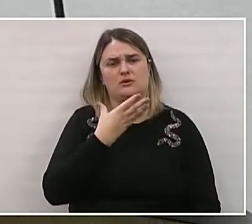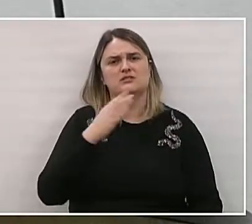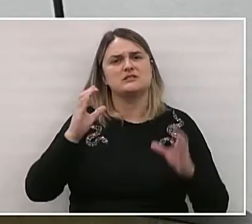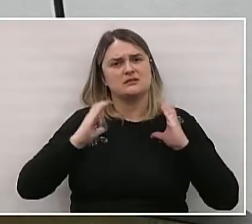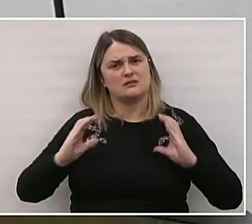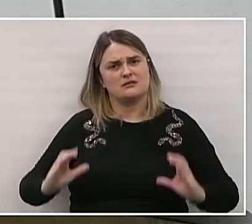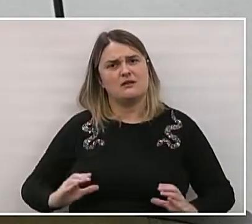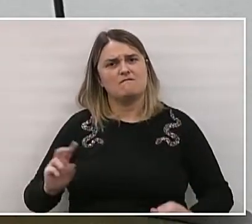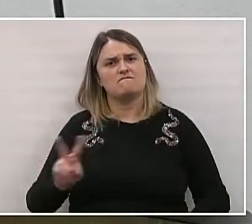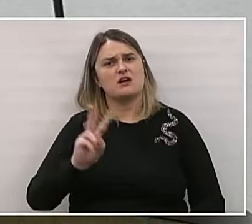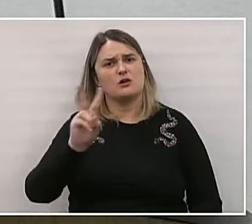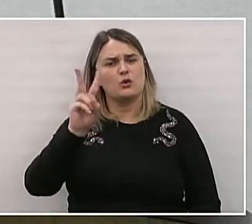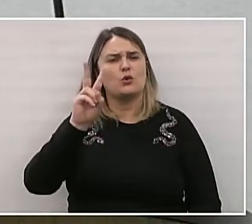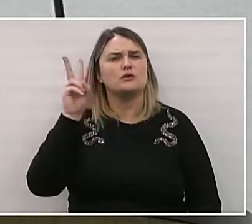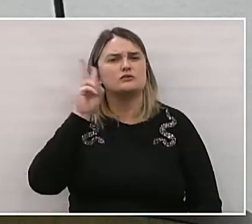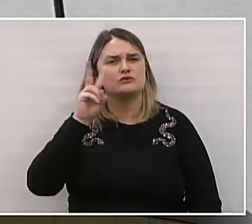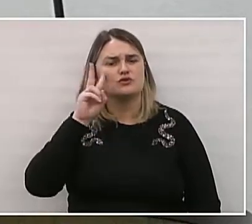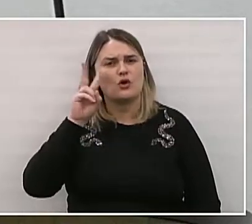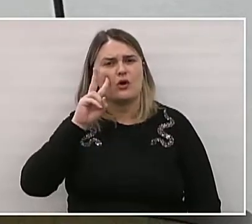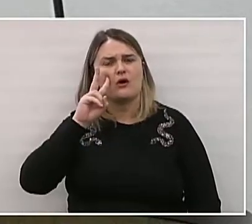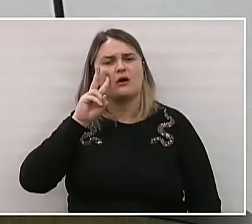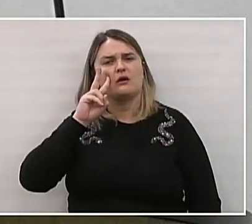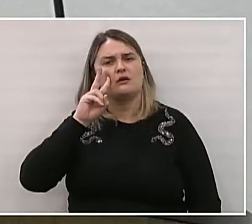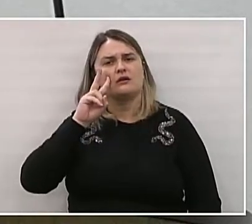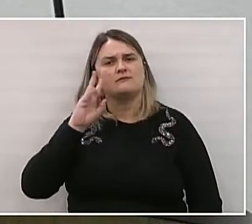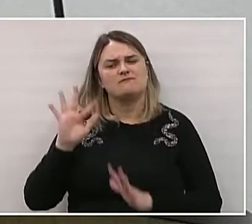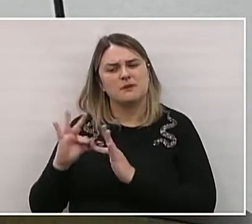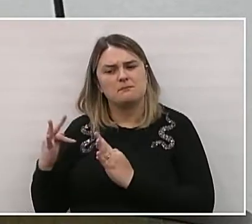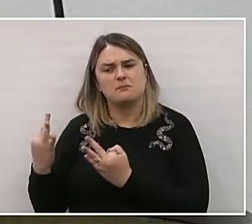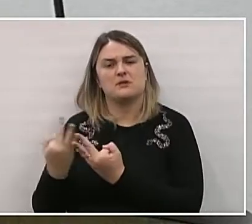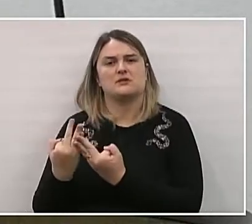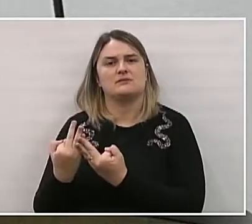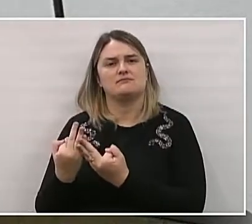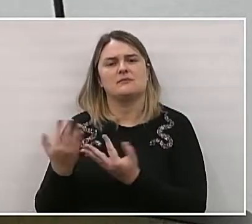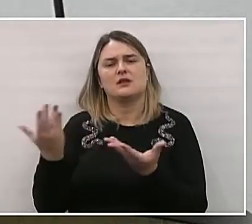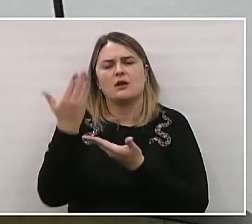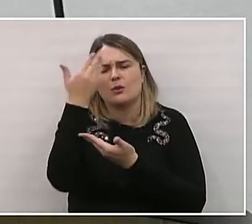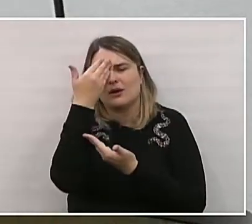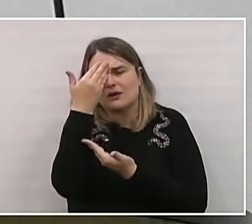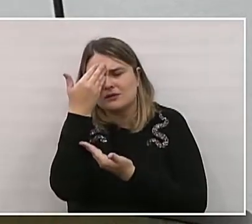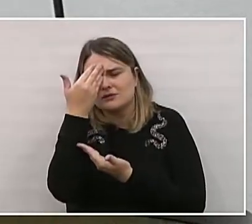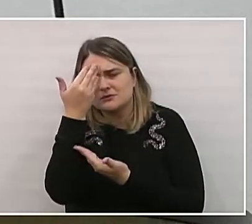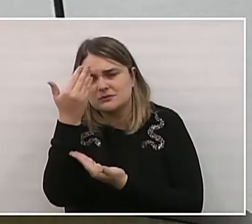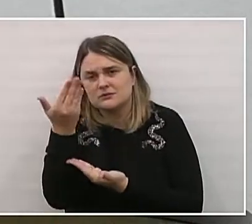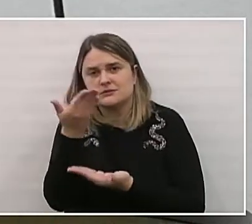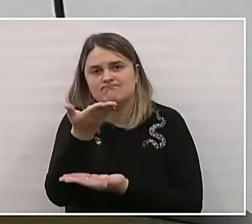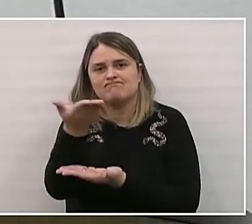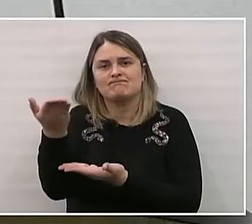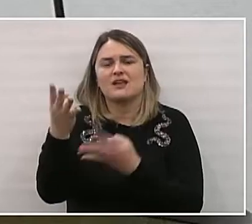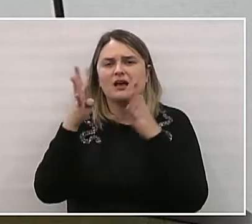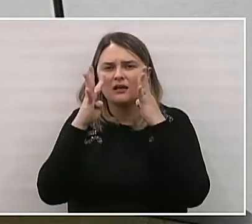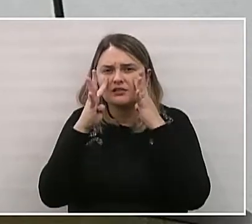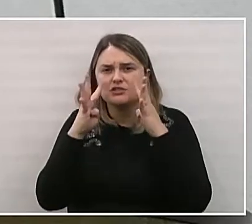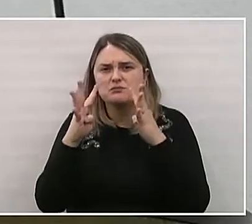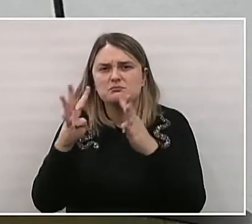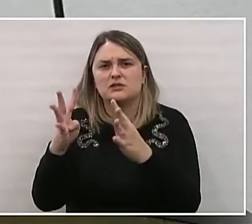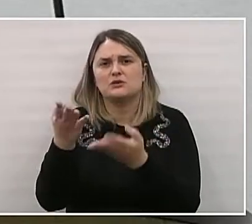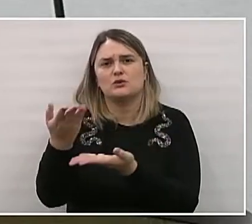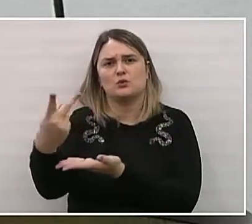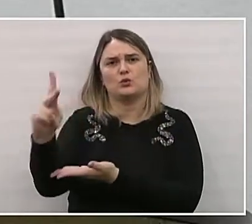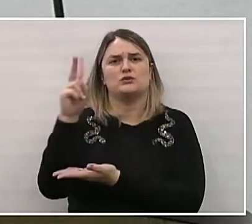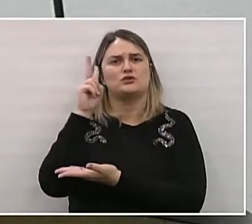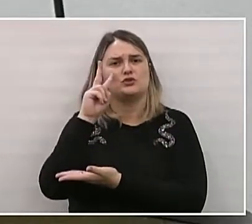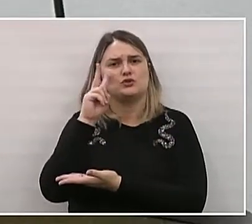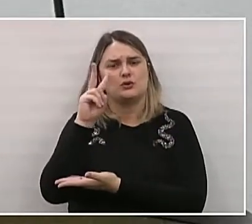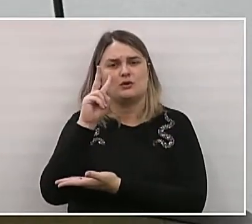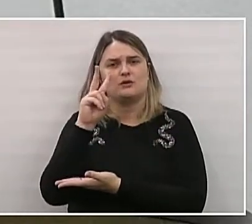que valoriza sua história e suas raízes. Nosso muito obrigado e nossa admiração pela sua história.